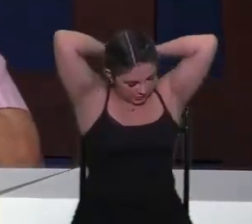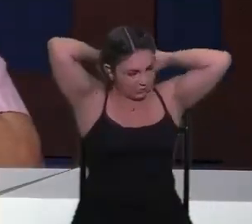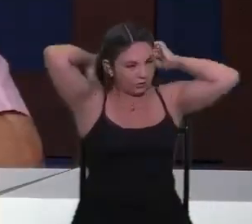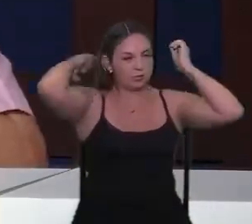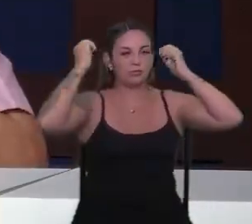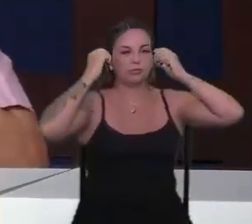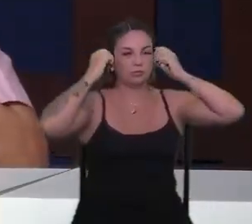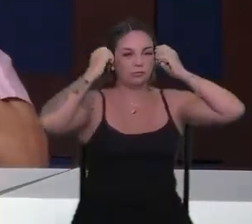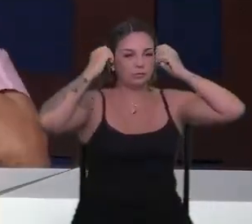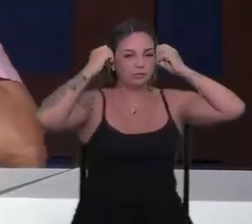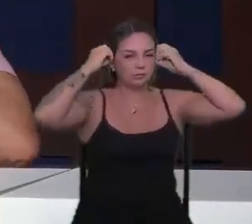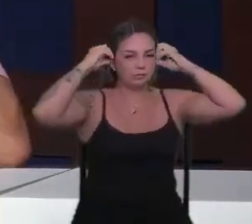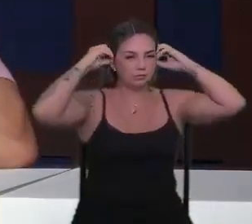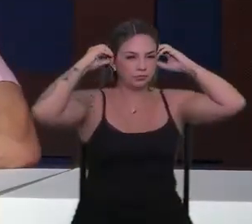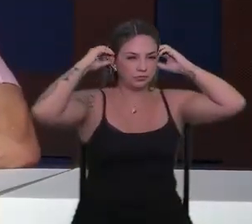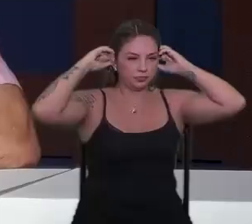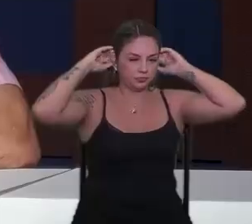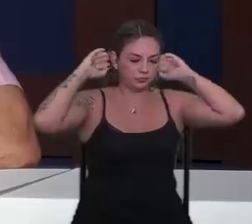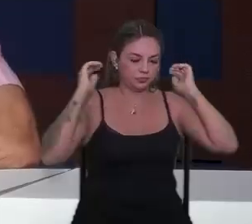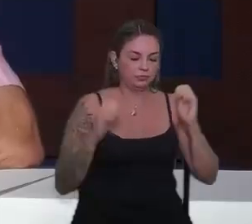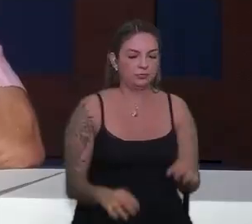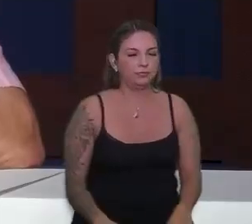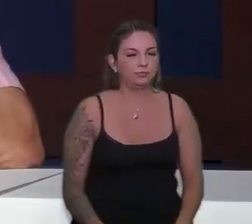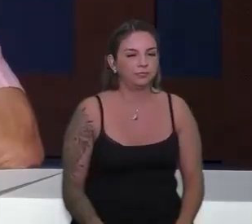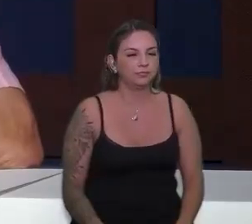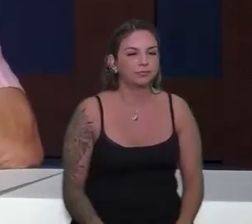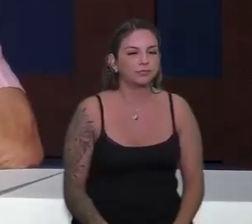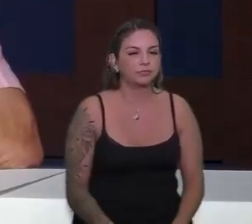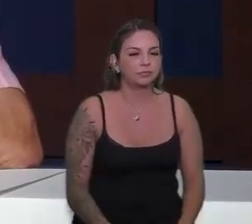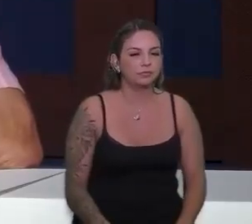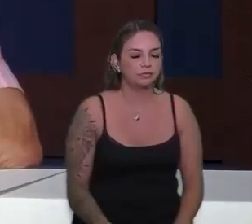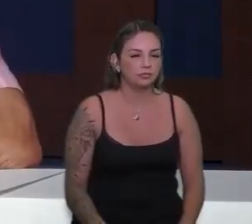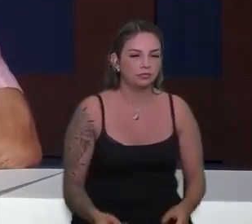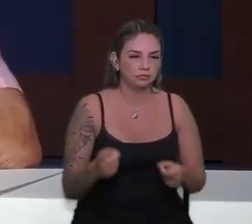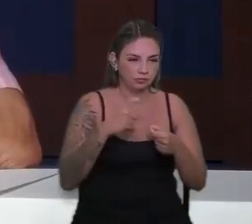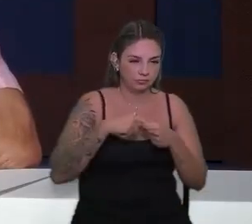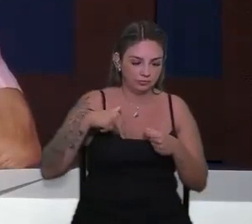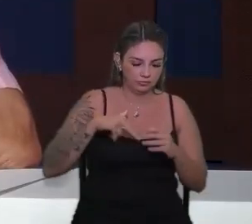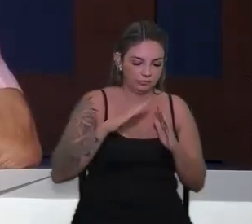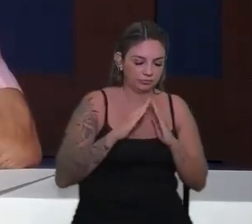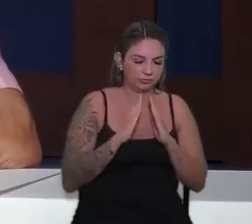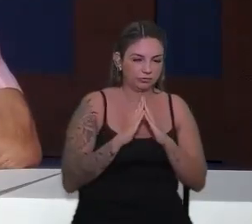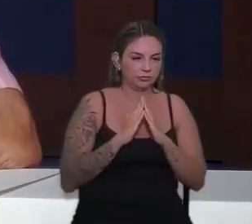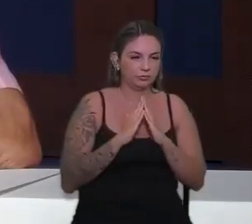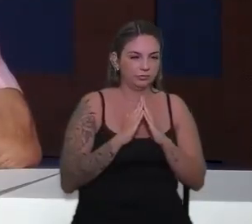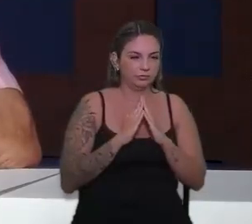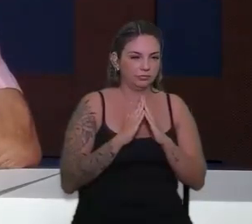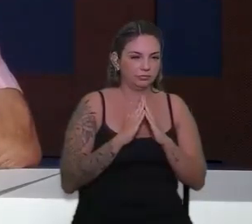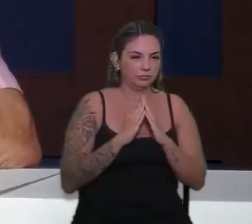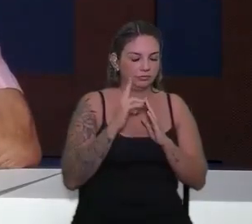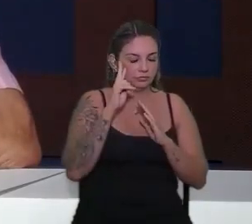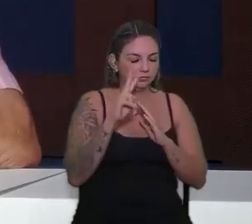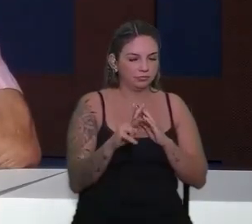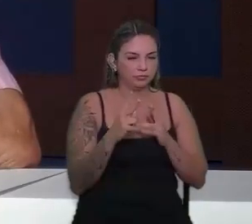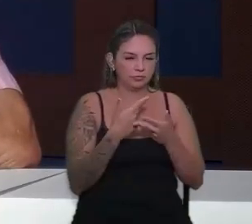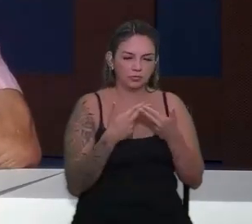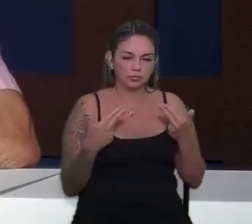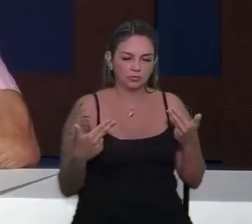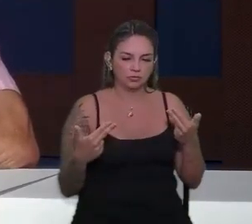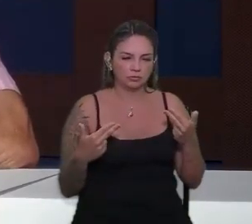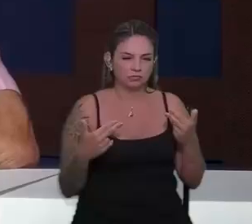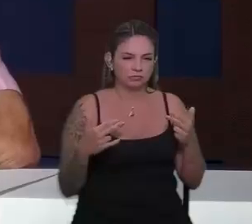bairro. Então, eu vou ler um trechinho. Voltando a pé para casa, vejo alguma